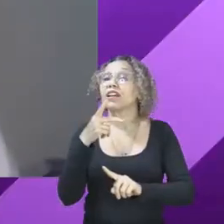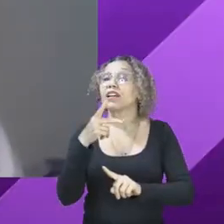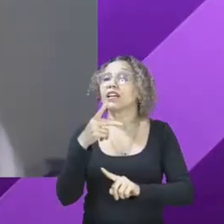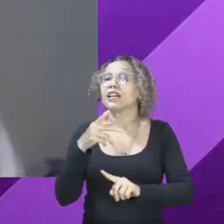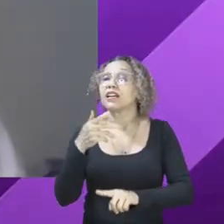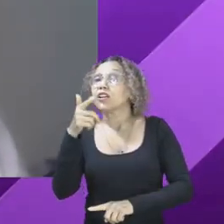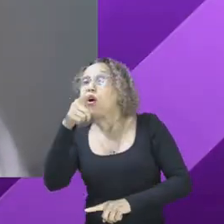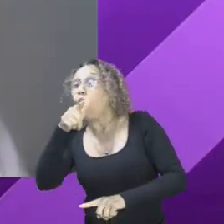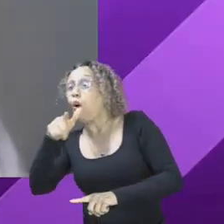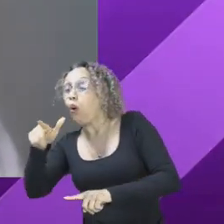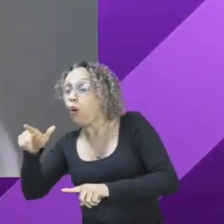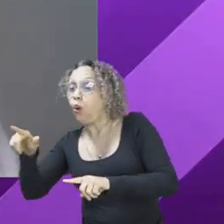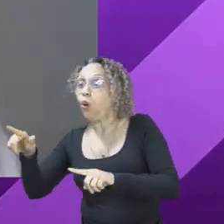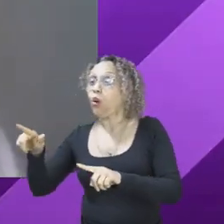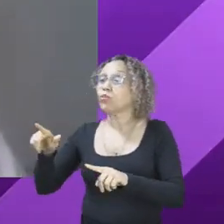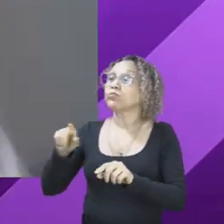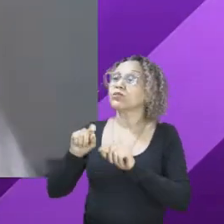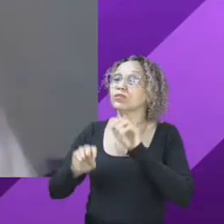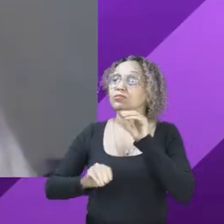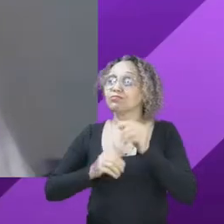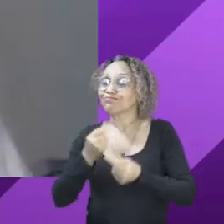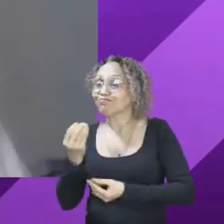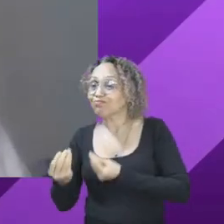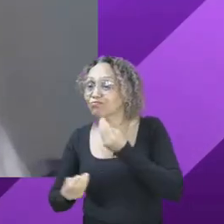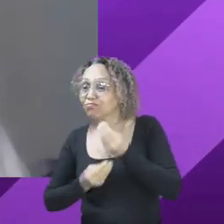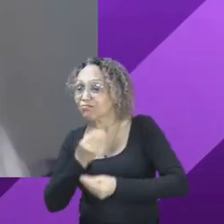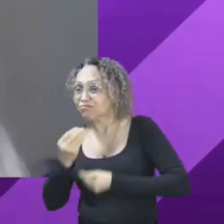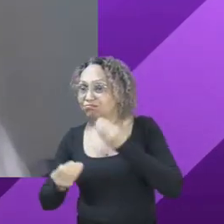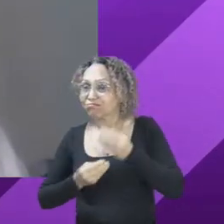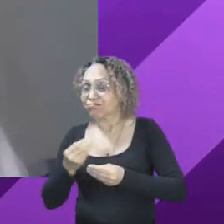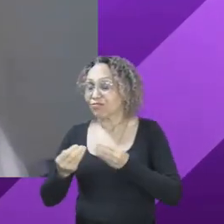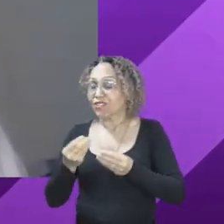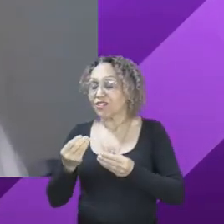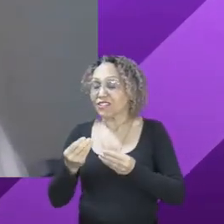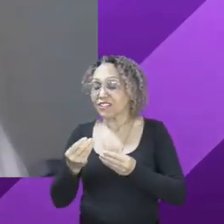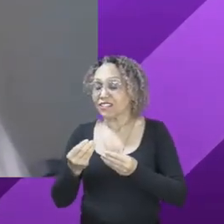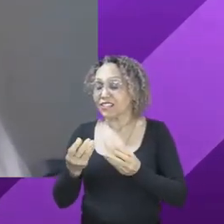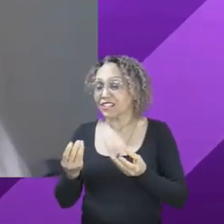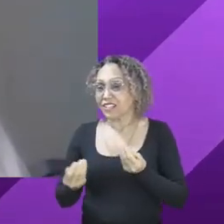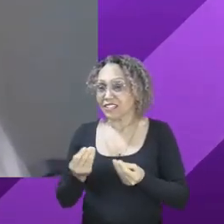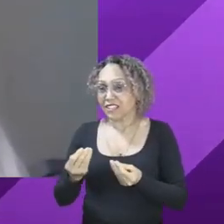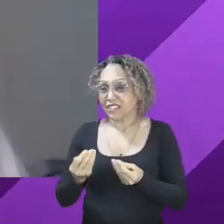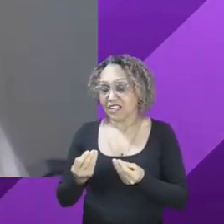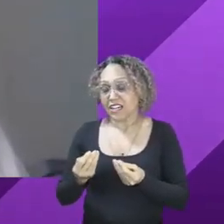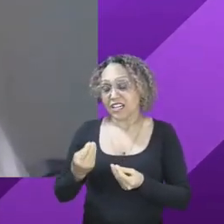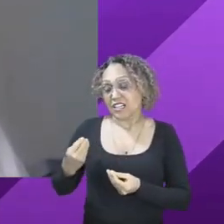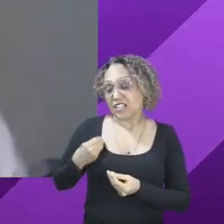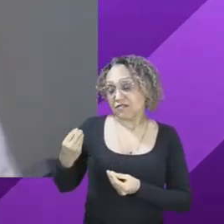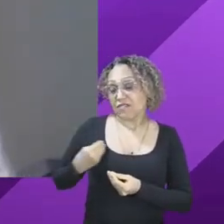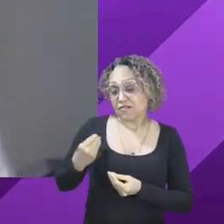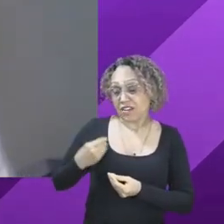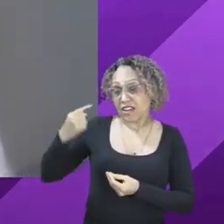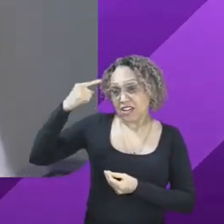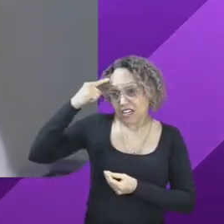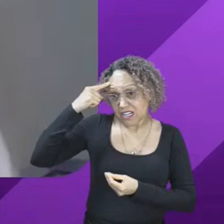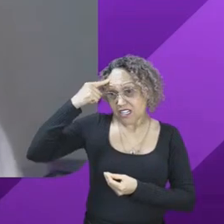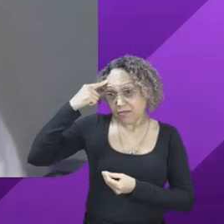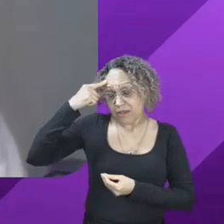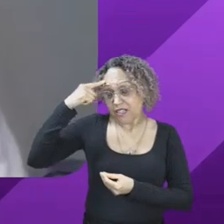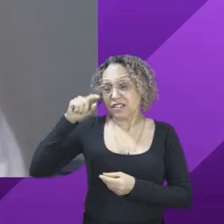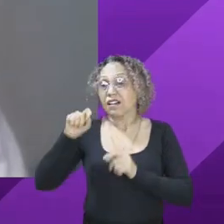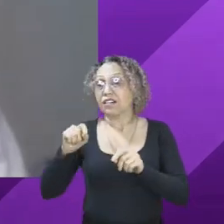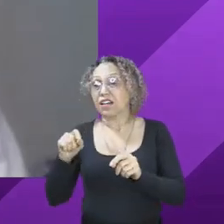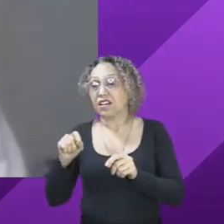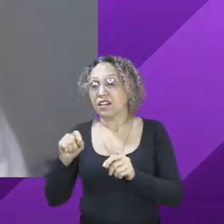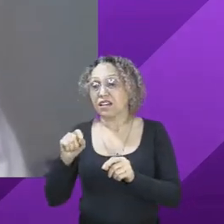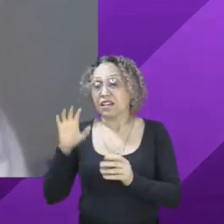né? É um outro modo de pensar, né? A gente também diz isso, né, aqui na experiência que a gente está tendo agora aqui com o Centro de Preservação,